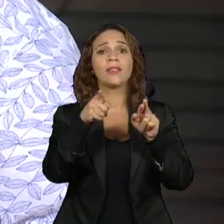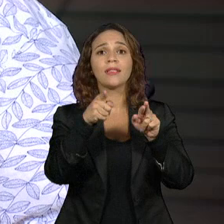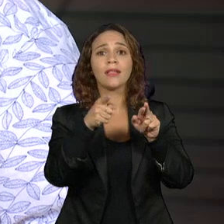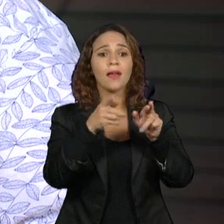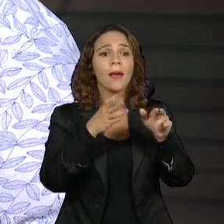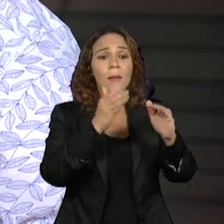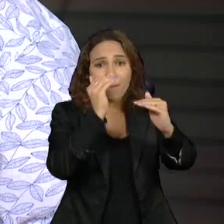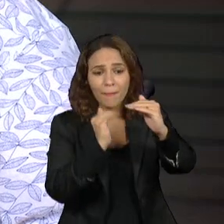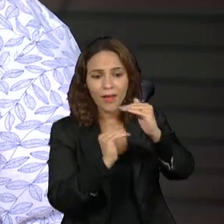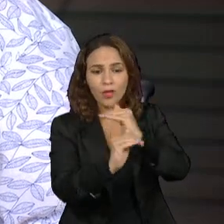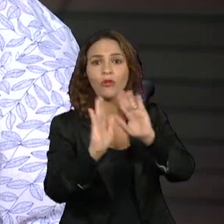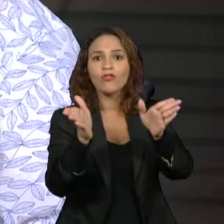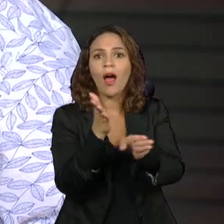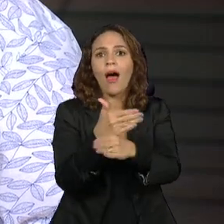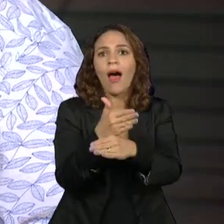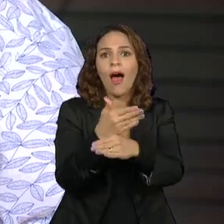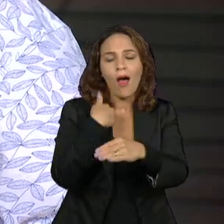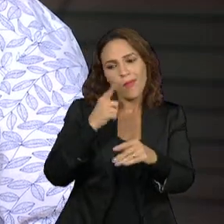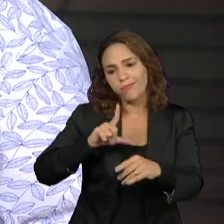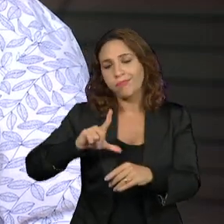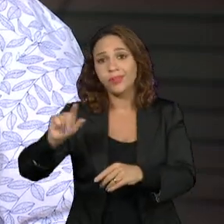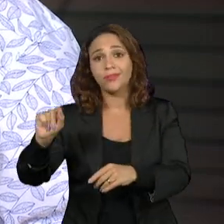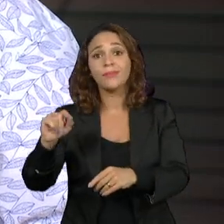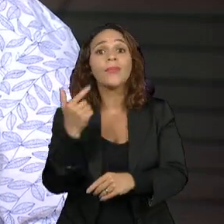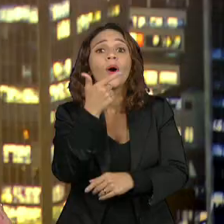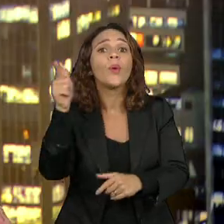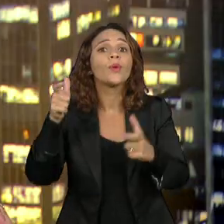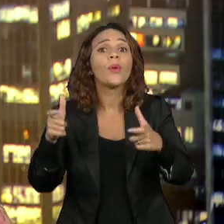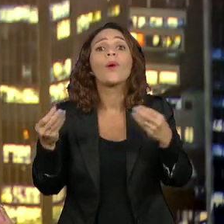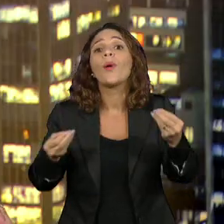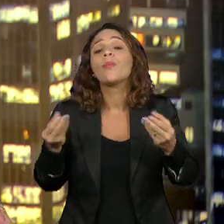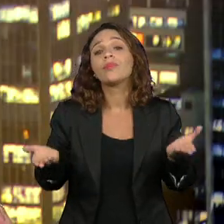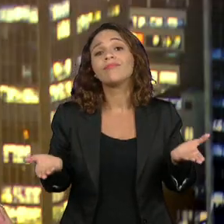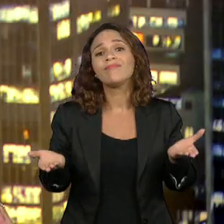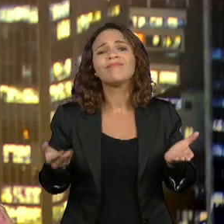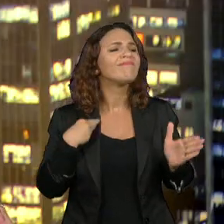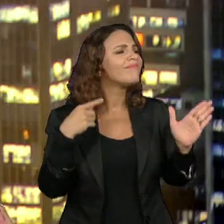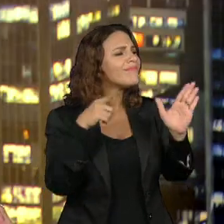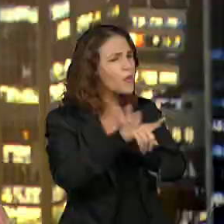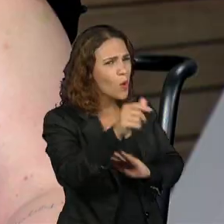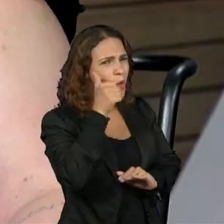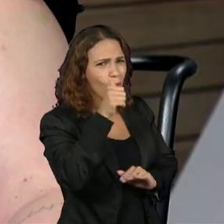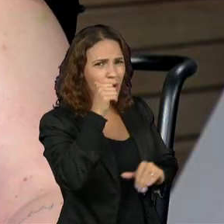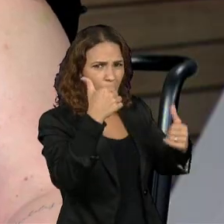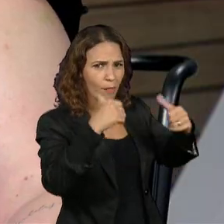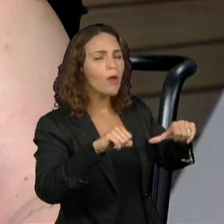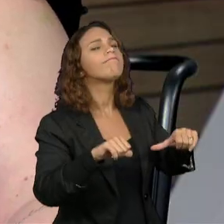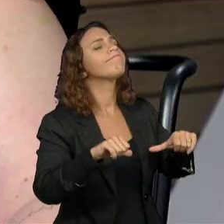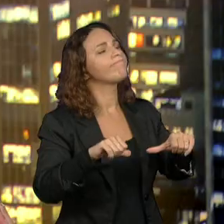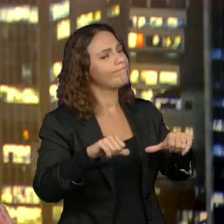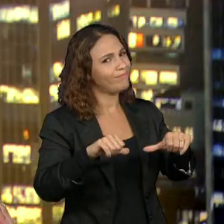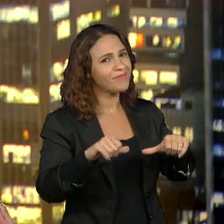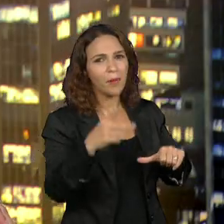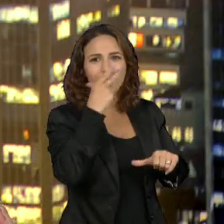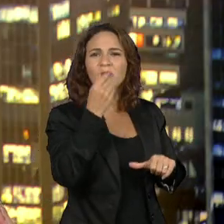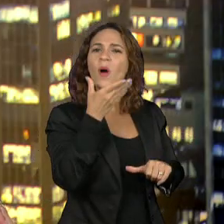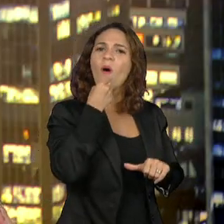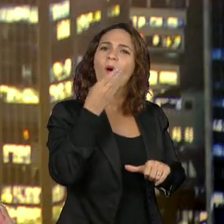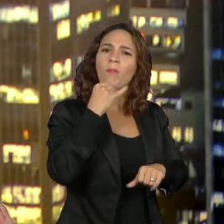Agora, em outros lugares, não vai ter o que fazer, você vai ter que ir embora. Então... E a mulher sofre mais com isso? A mulher gorda? O homem gordo é